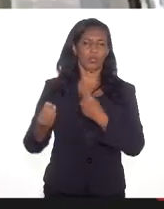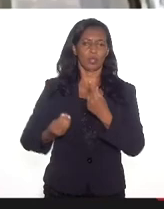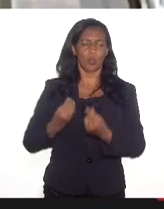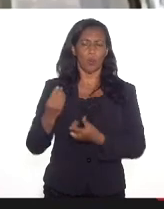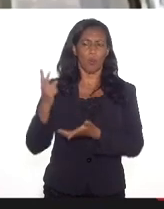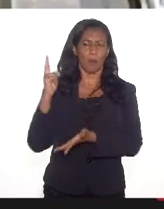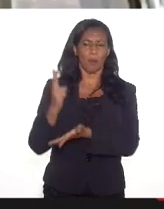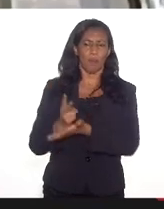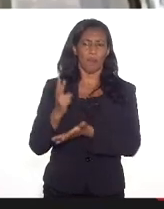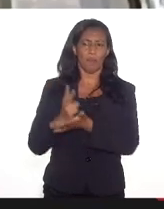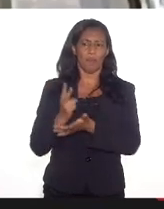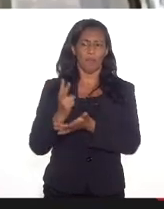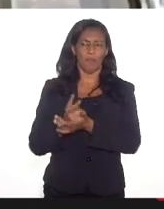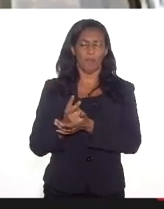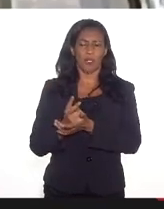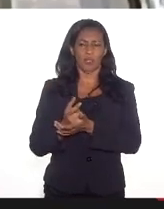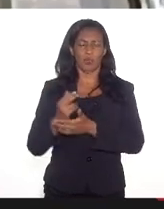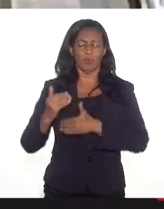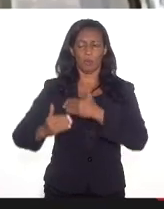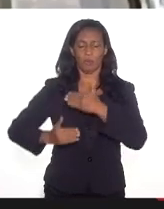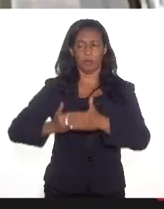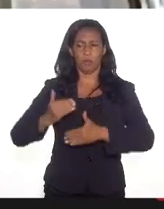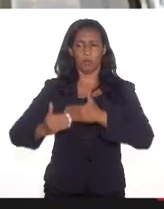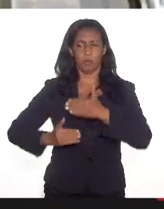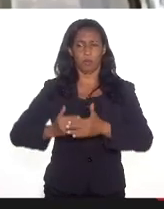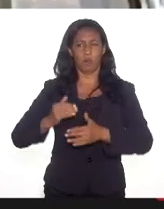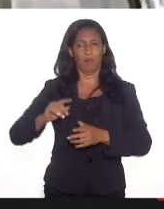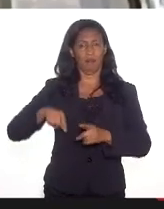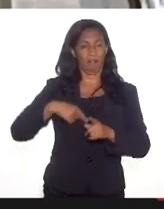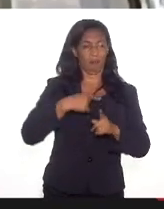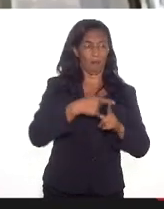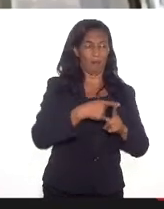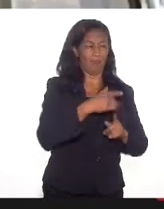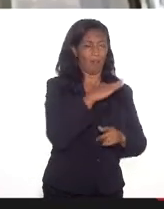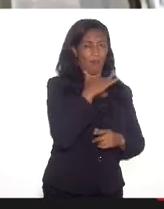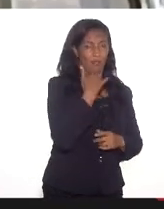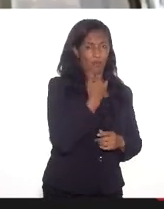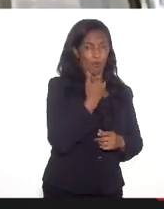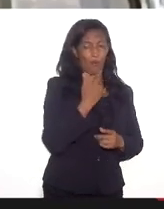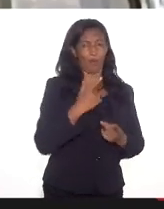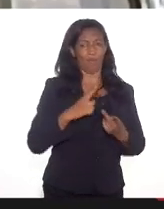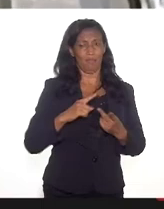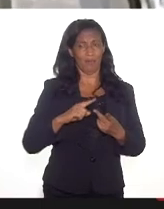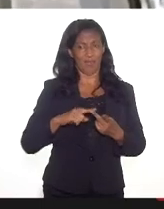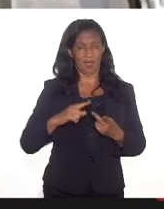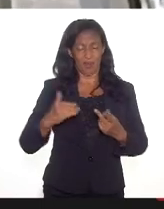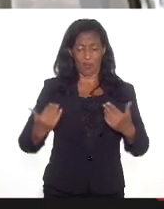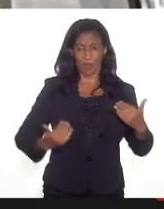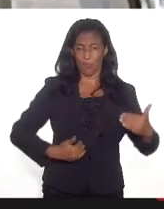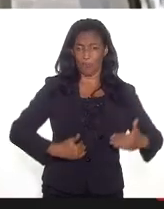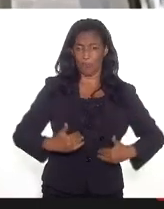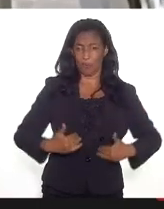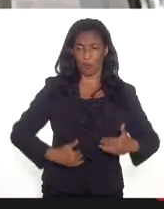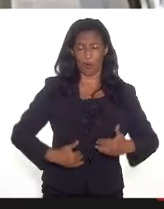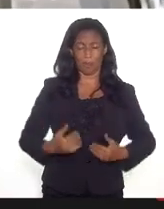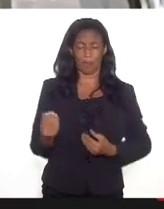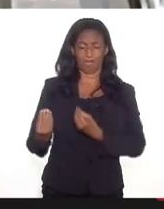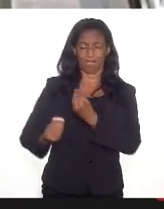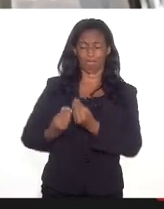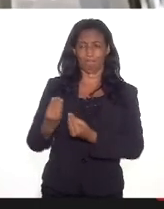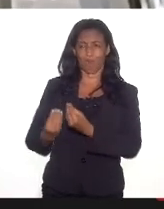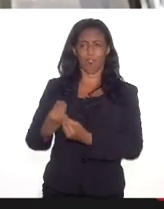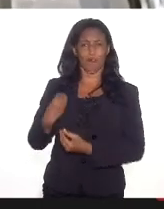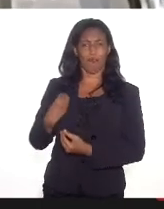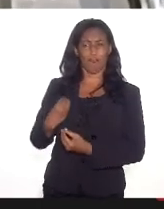mesmo processo além da morte tem a fome além da fome a falta de condições básicas de vida além